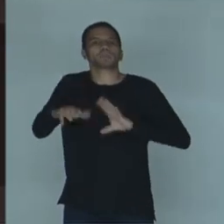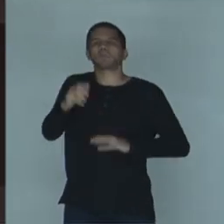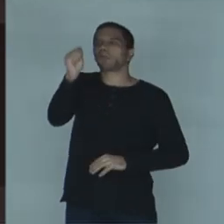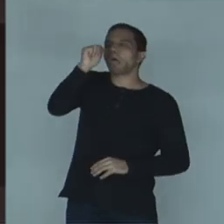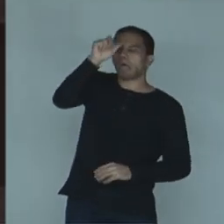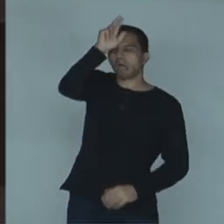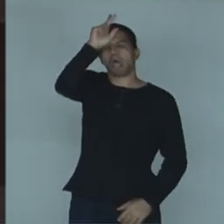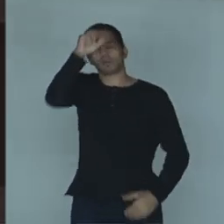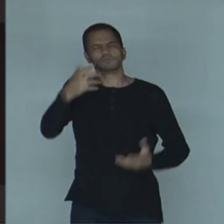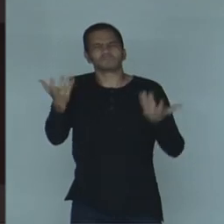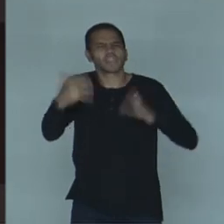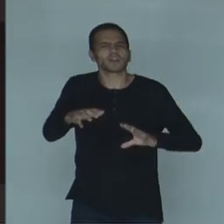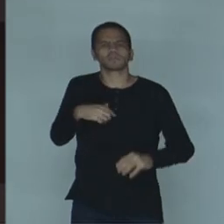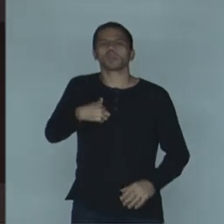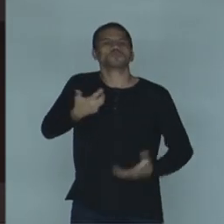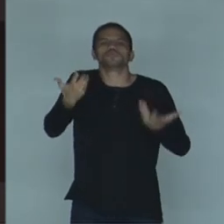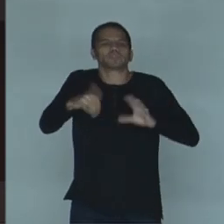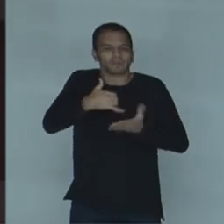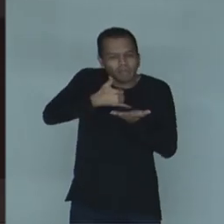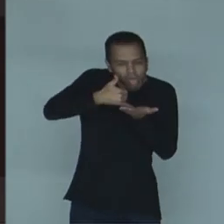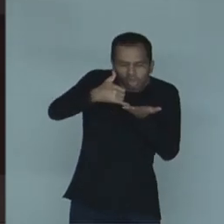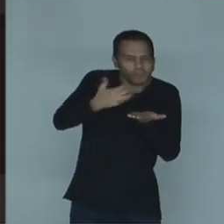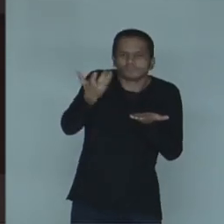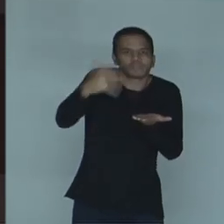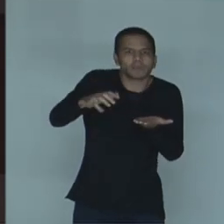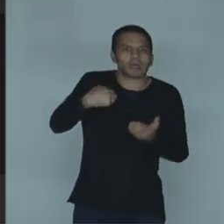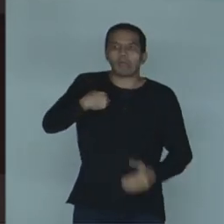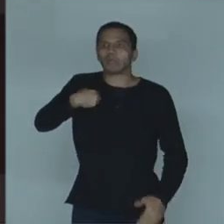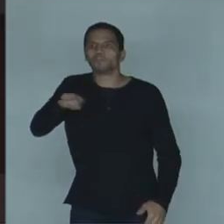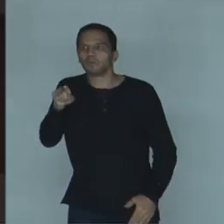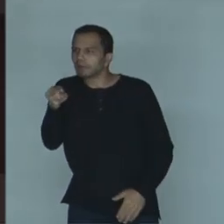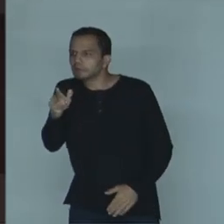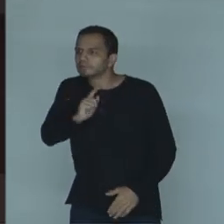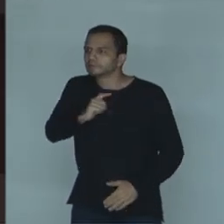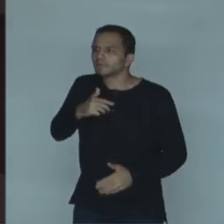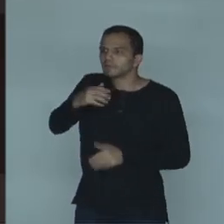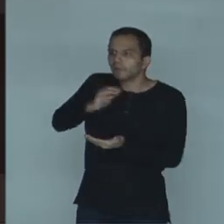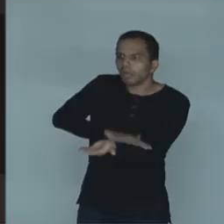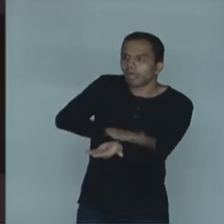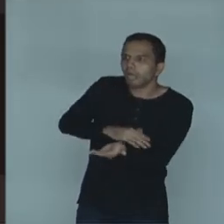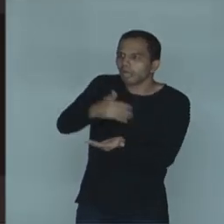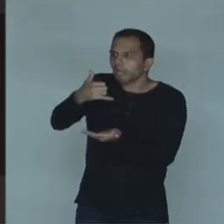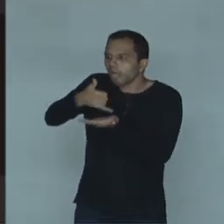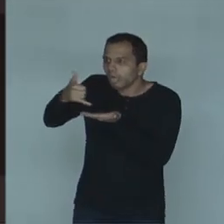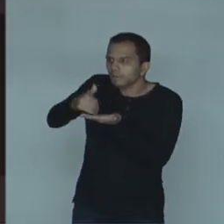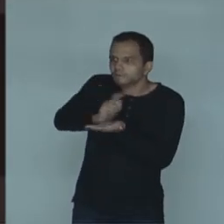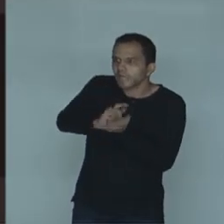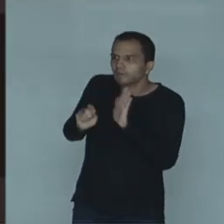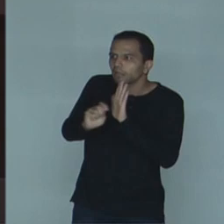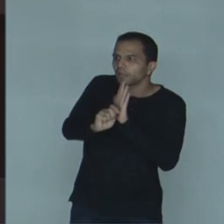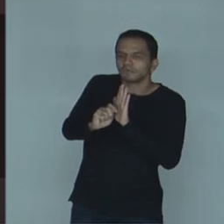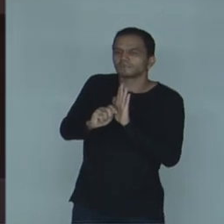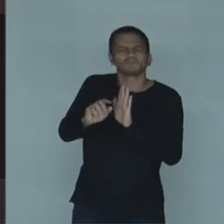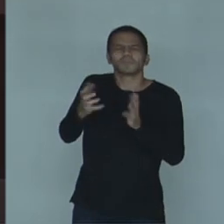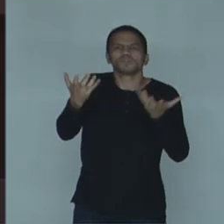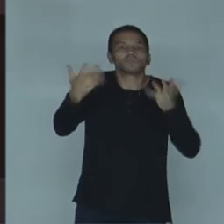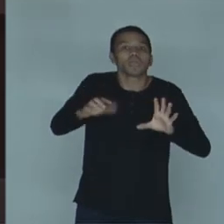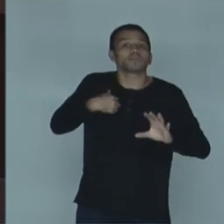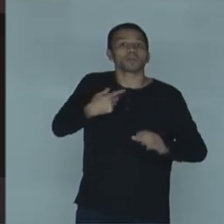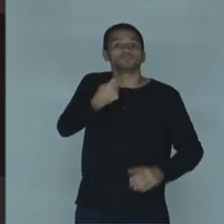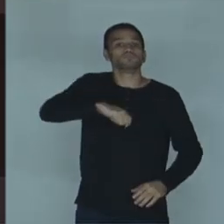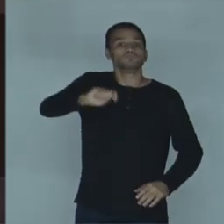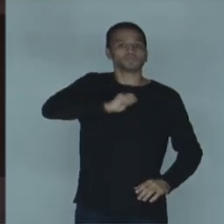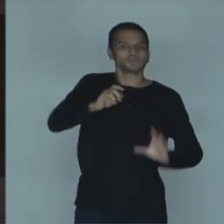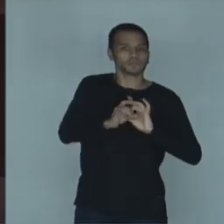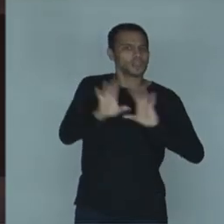não quero droga não quero não quero não quero a vou daqui para ali será que em troca aqui eu tô nervoso eu não quero não quero ser livre estou livre eu não